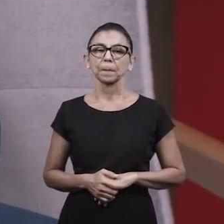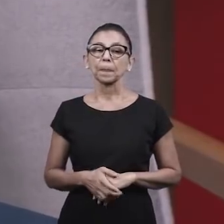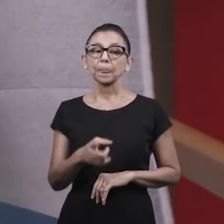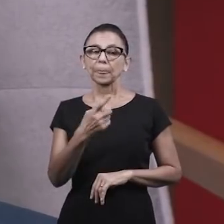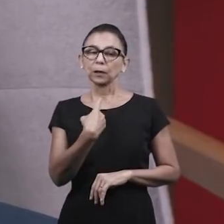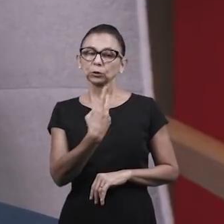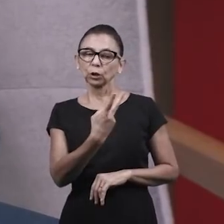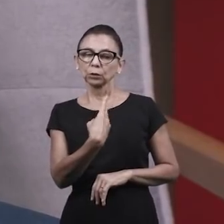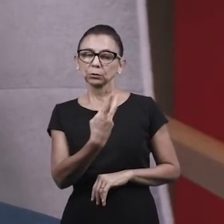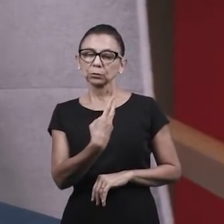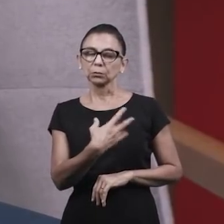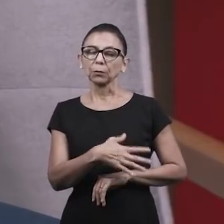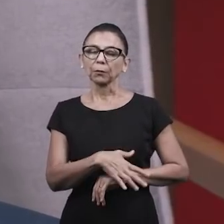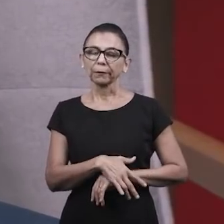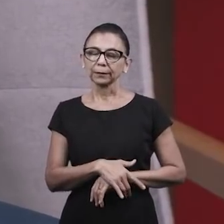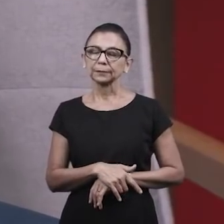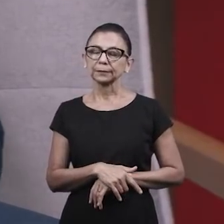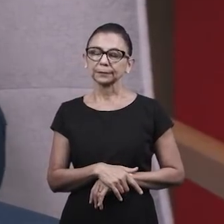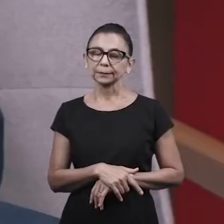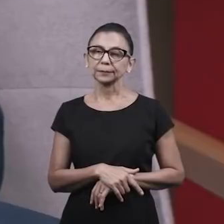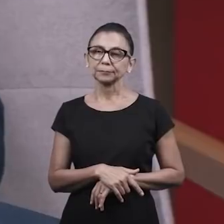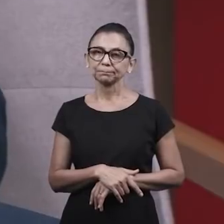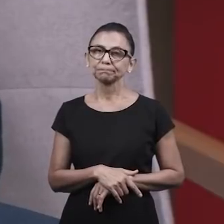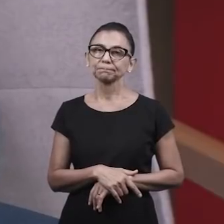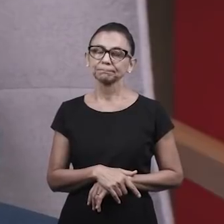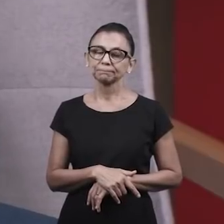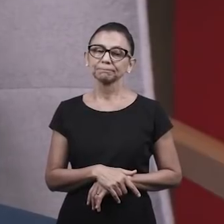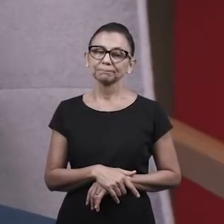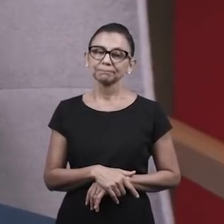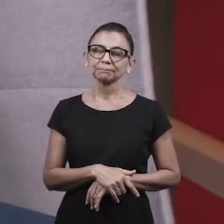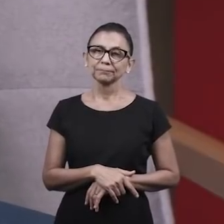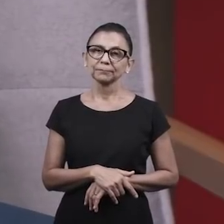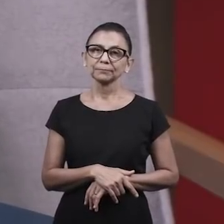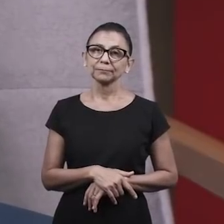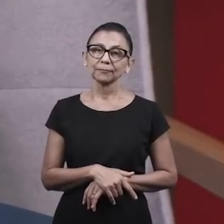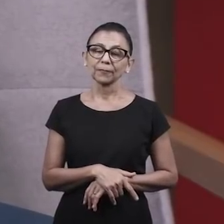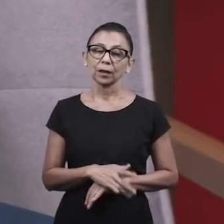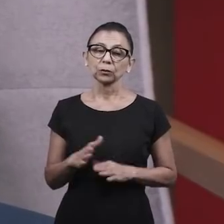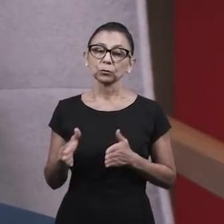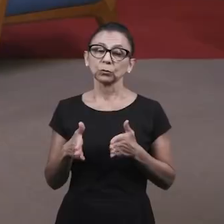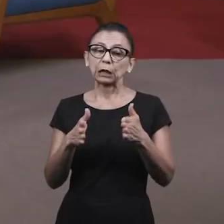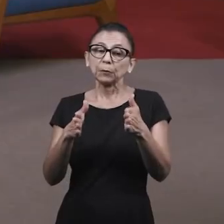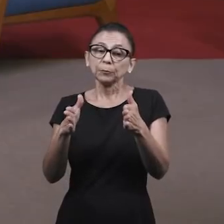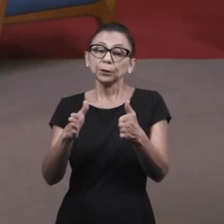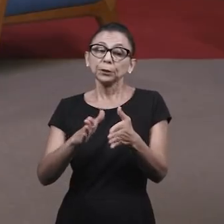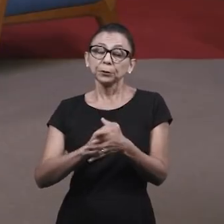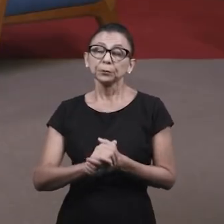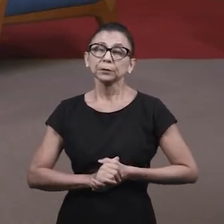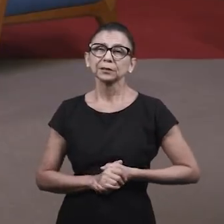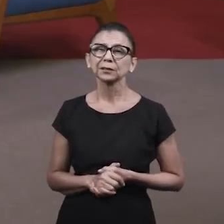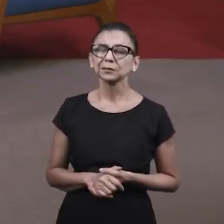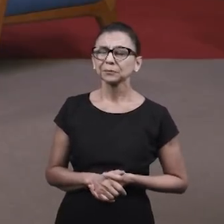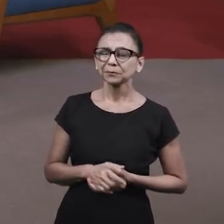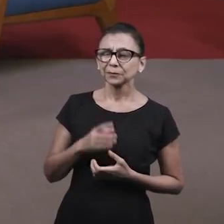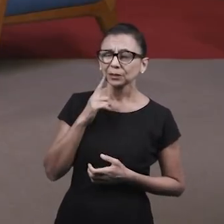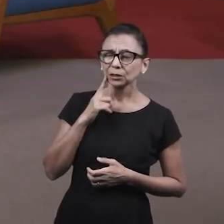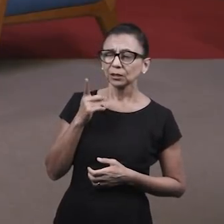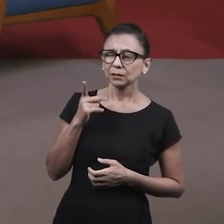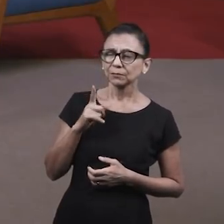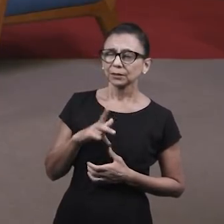dizer, ali já foi no partir do pão, o mistério foi revelado. E interessante que quando eles conheceram,